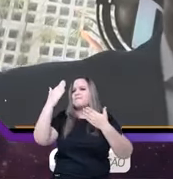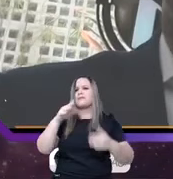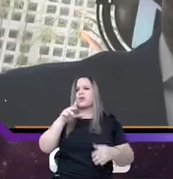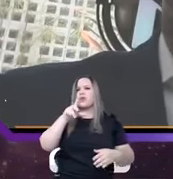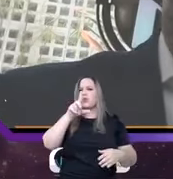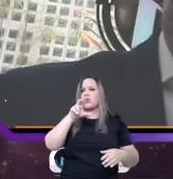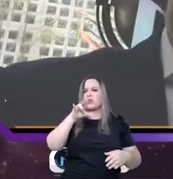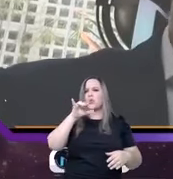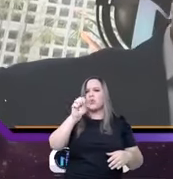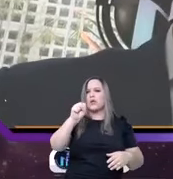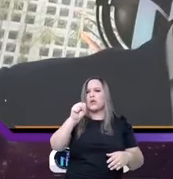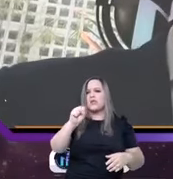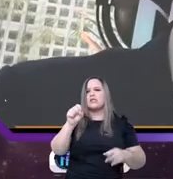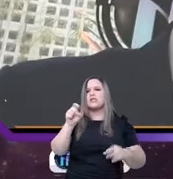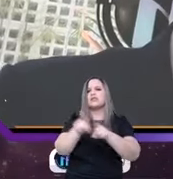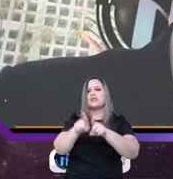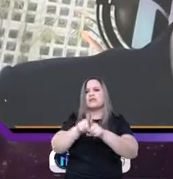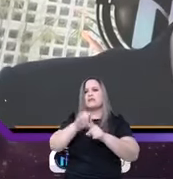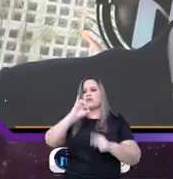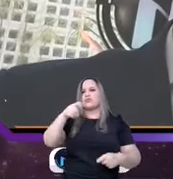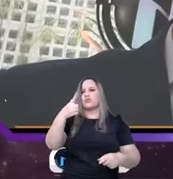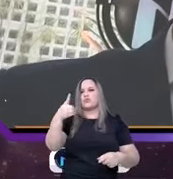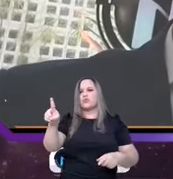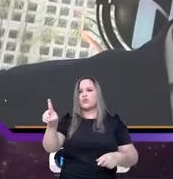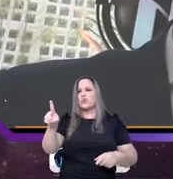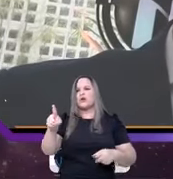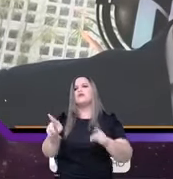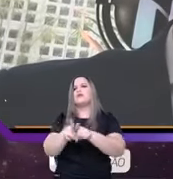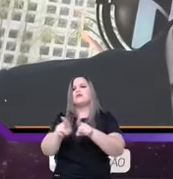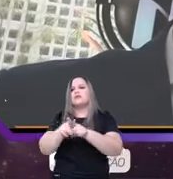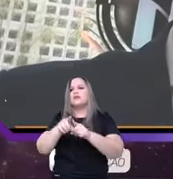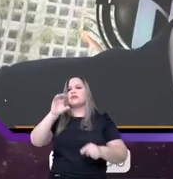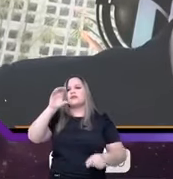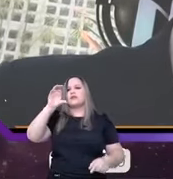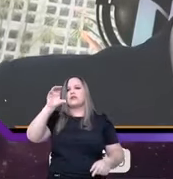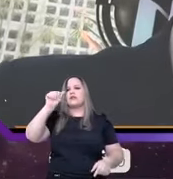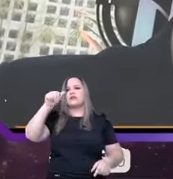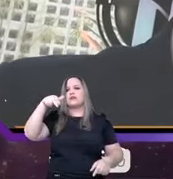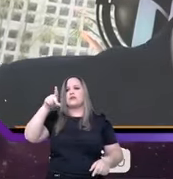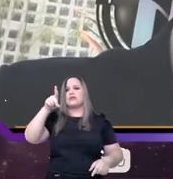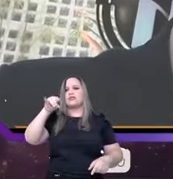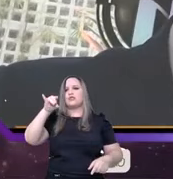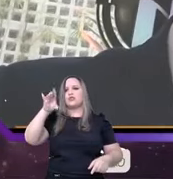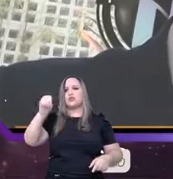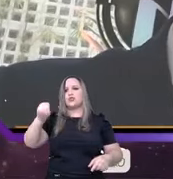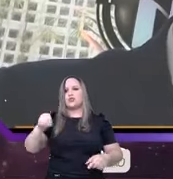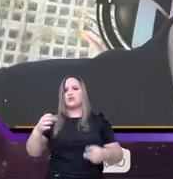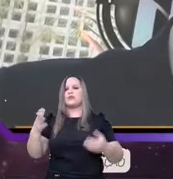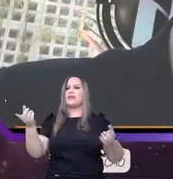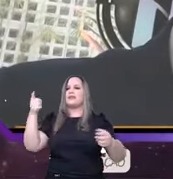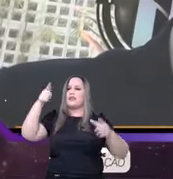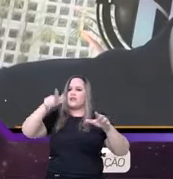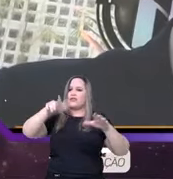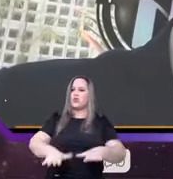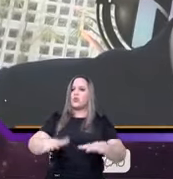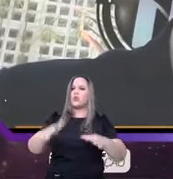e João Tiago. Obrigado ao Cândido e a toda a nossa equipe. Até o próximo encontro. Muito obrigado. Até logo.